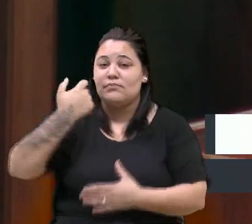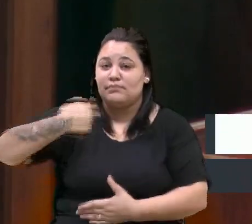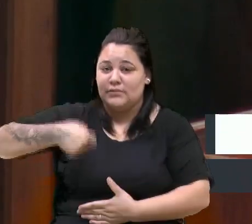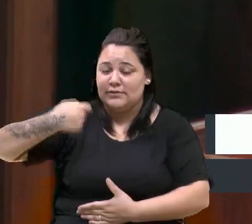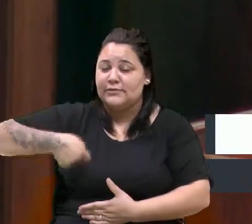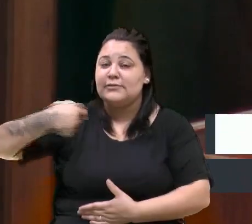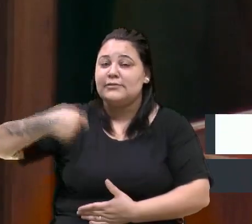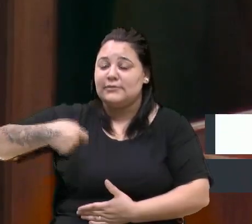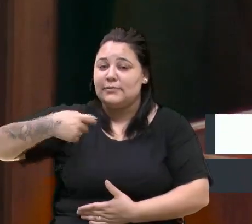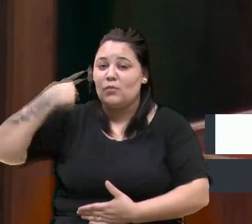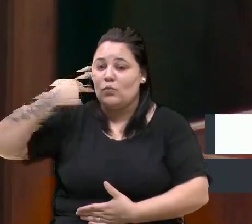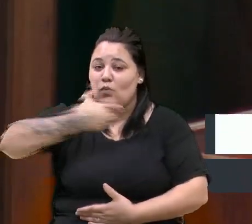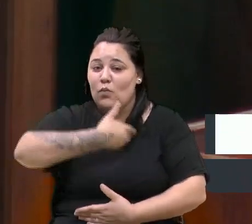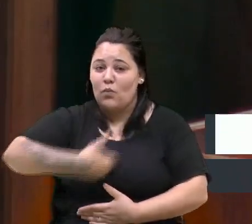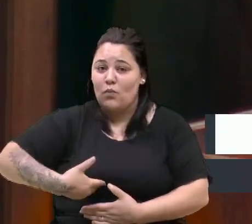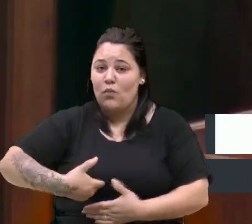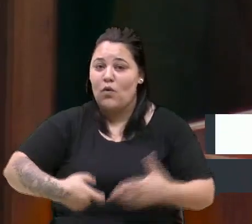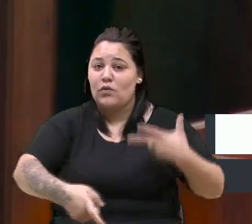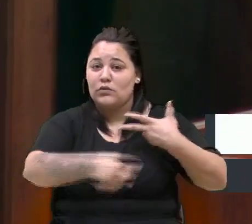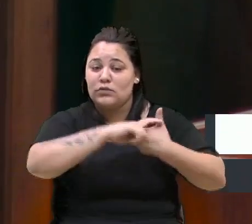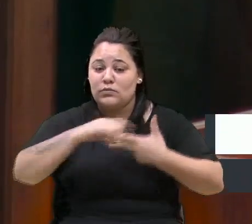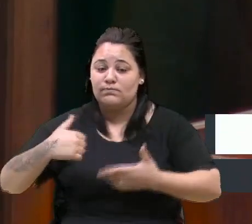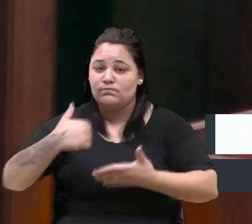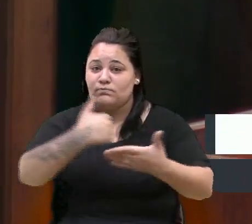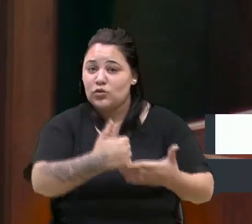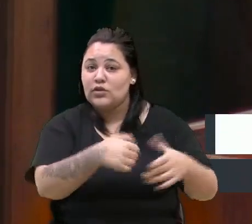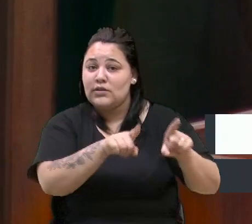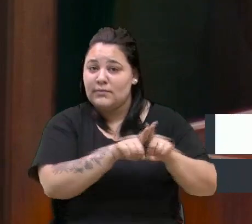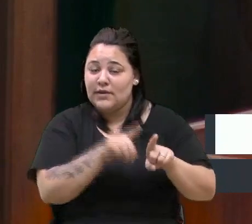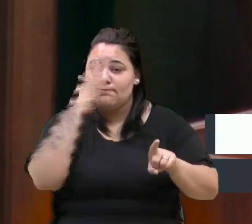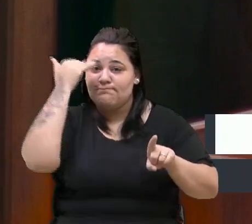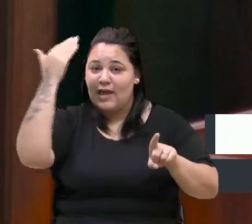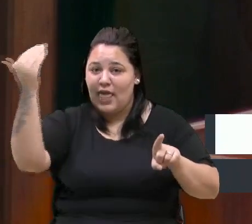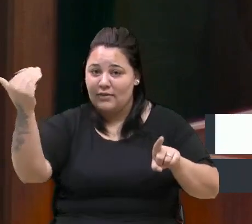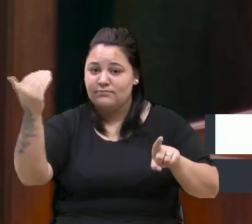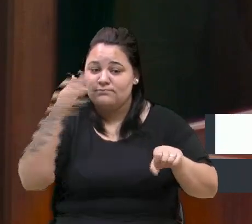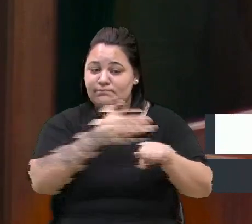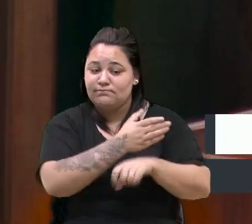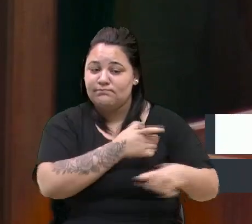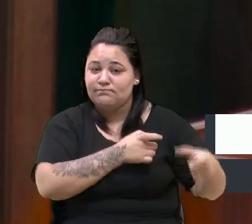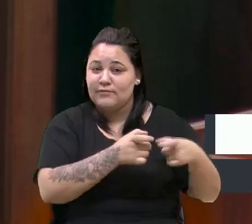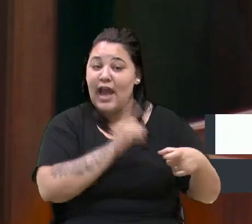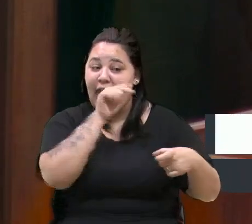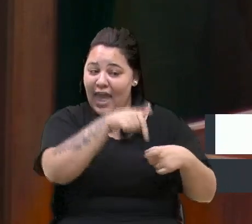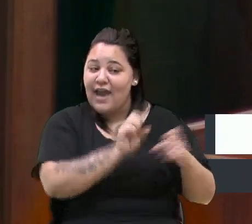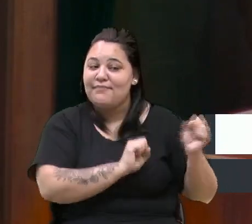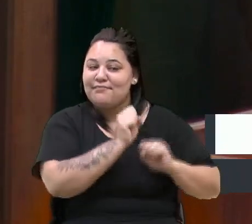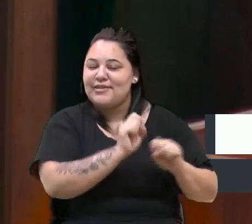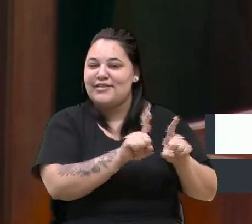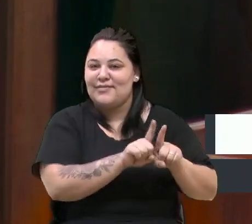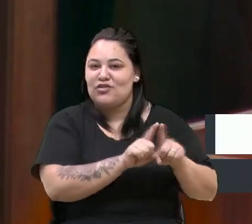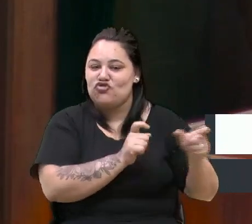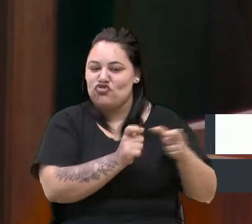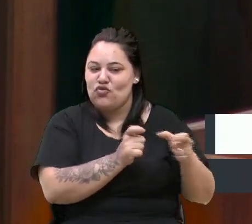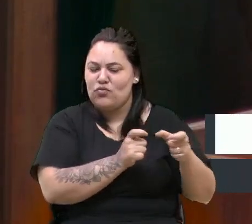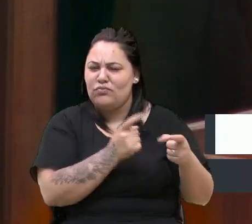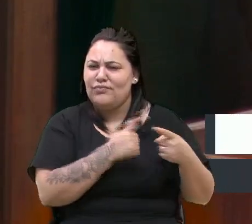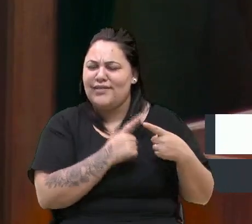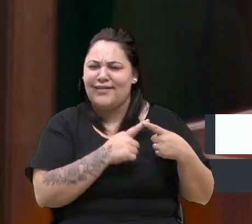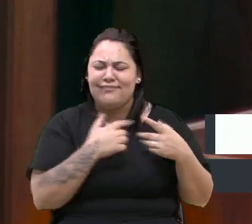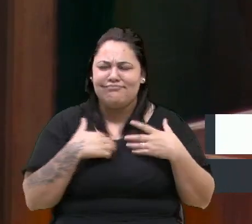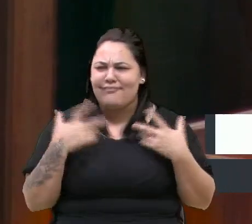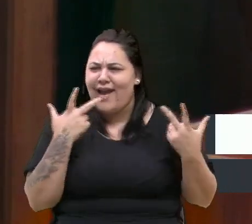do poder executivo apoiando esses talentos, essas empresas, porque me parece contraditório que a gente